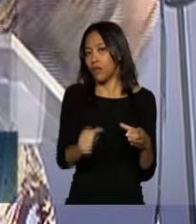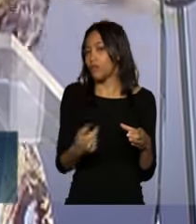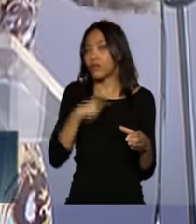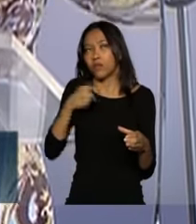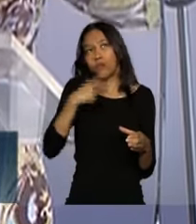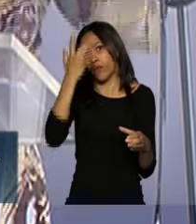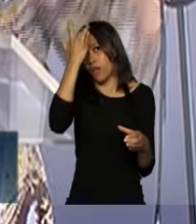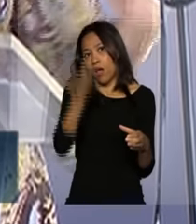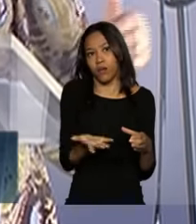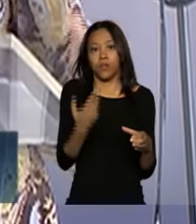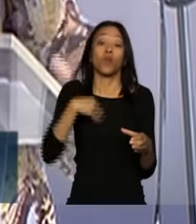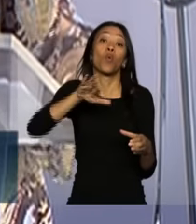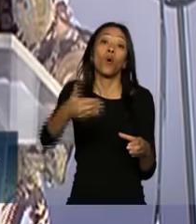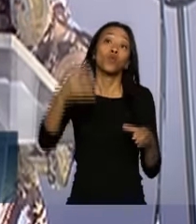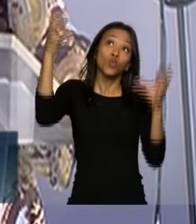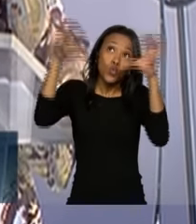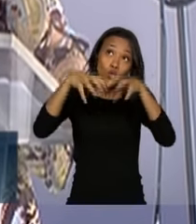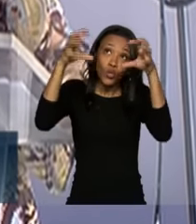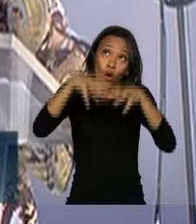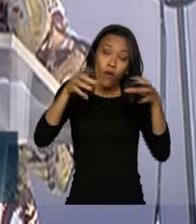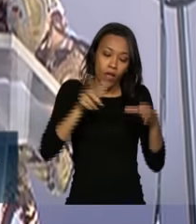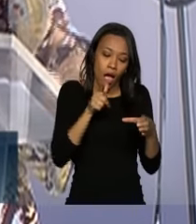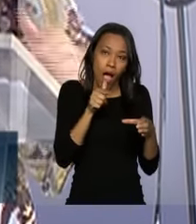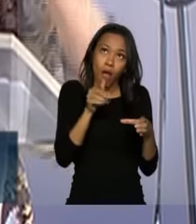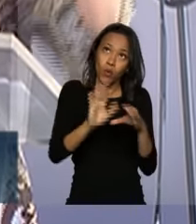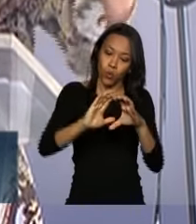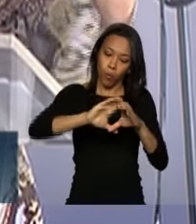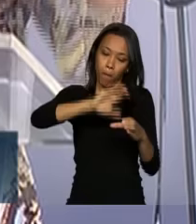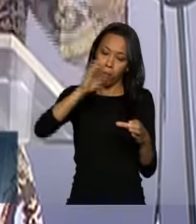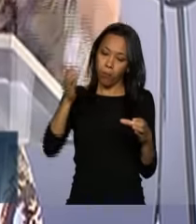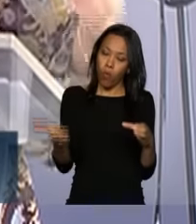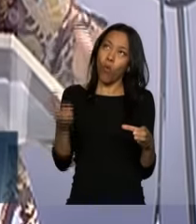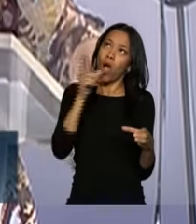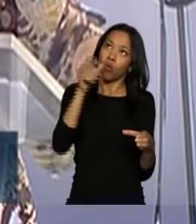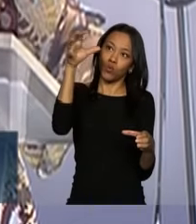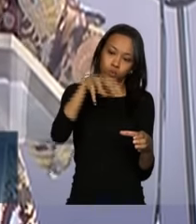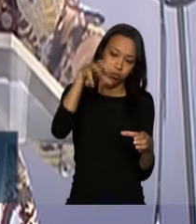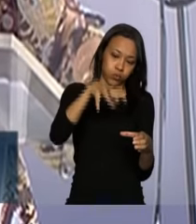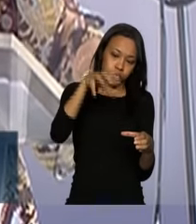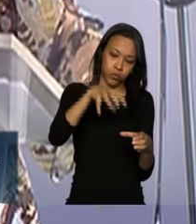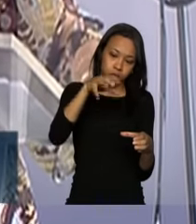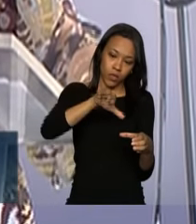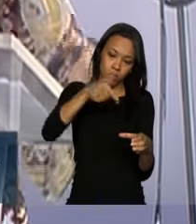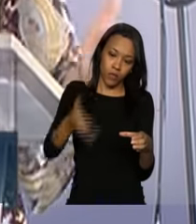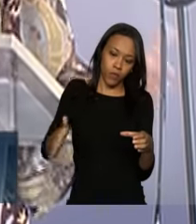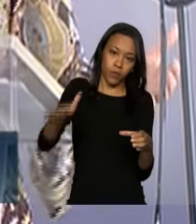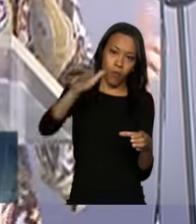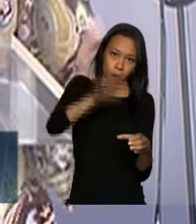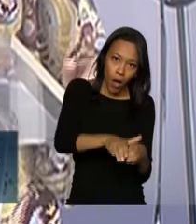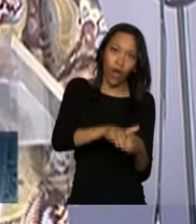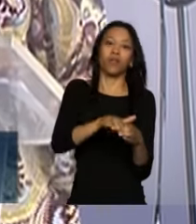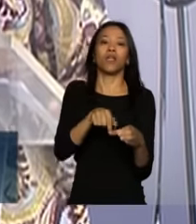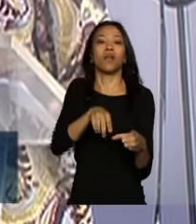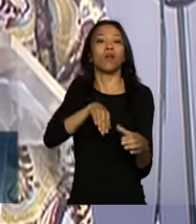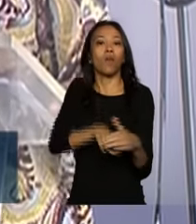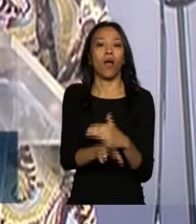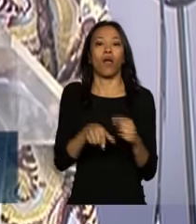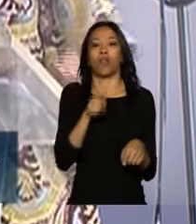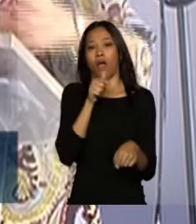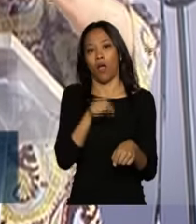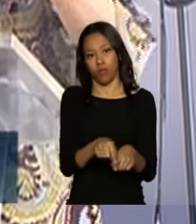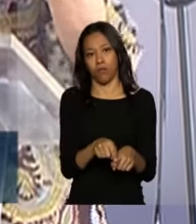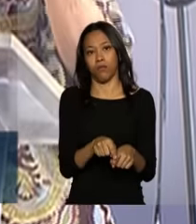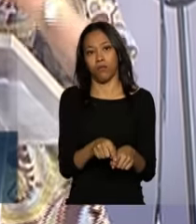que chove, a gente guarda aquela água e vai usando sempre que precisar. Porque